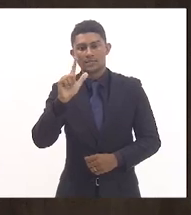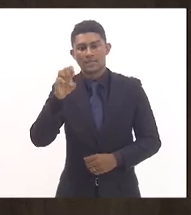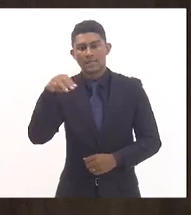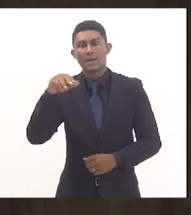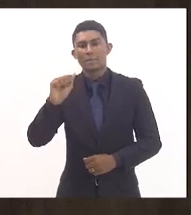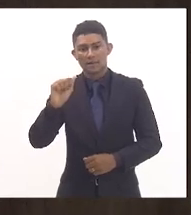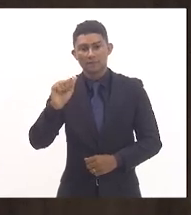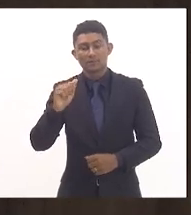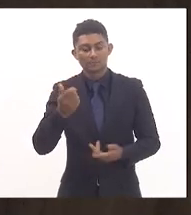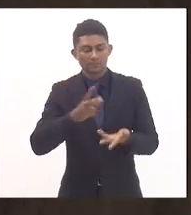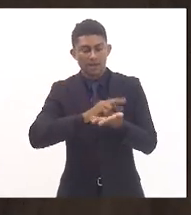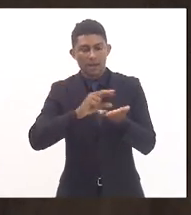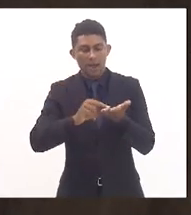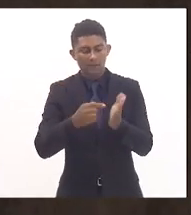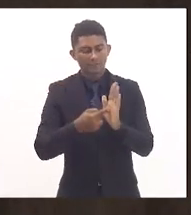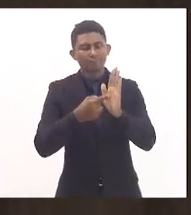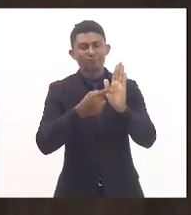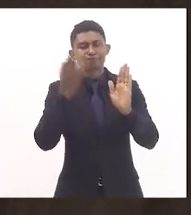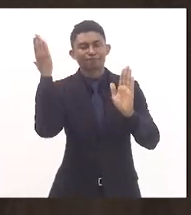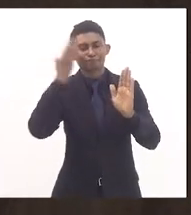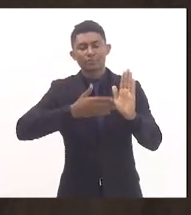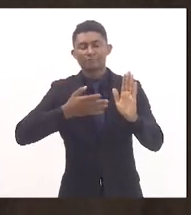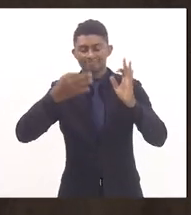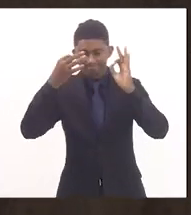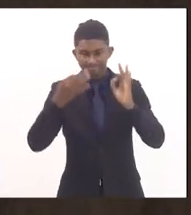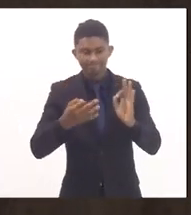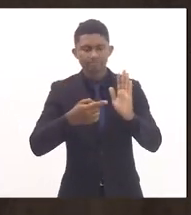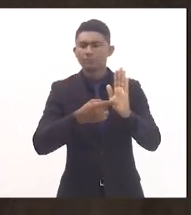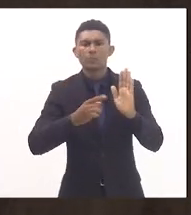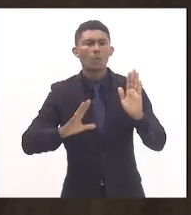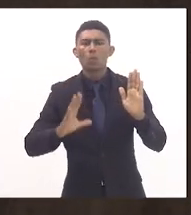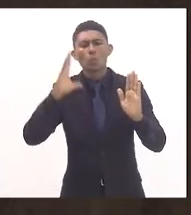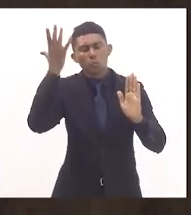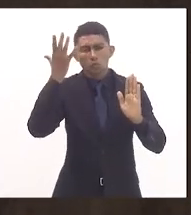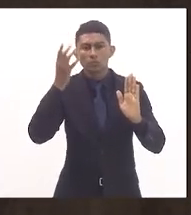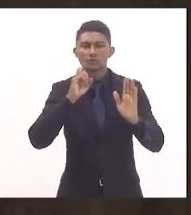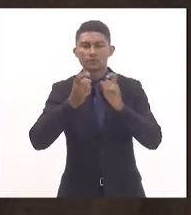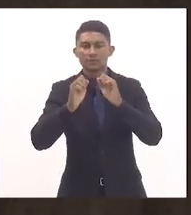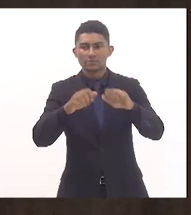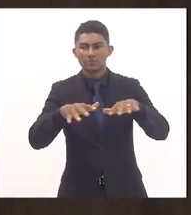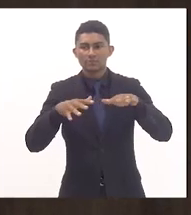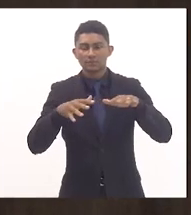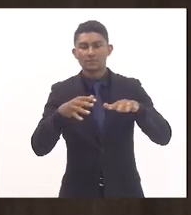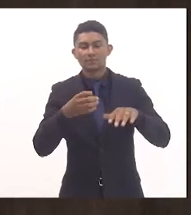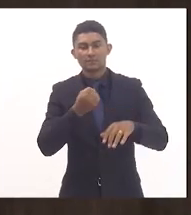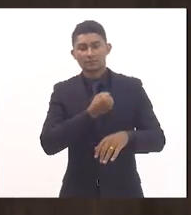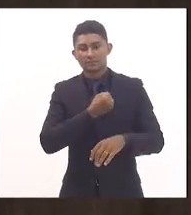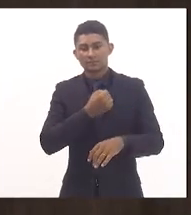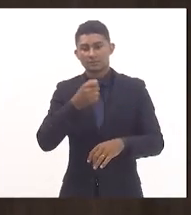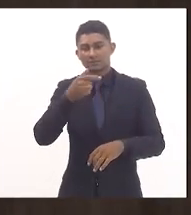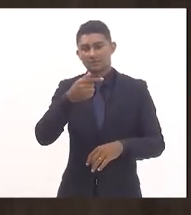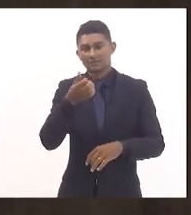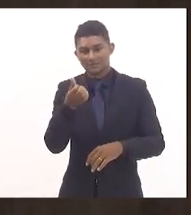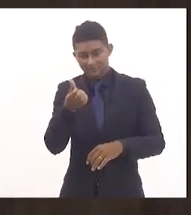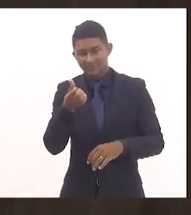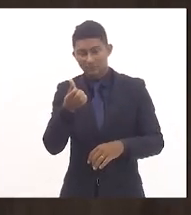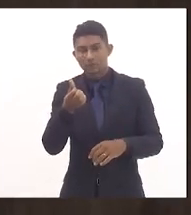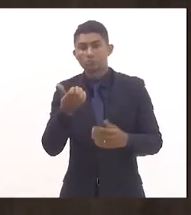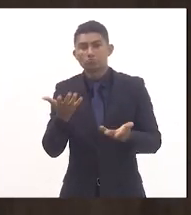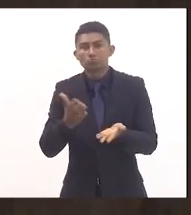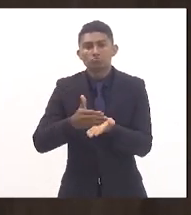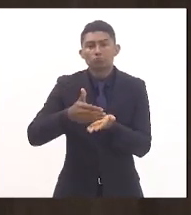com exatidão o ocorrido na septuagésima sessão extraordinária que iniciada as